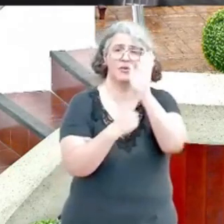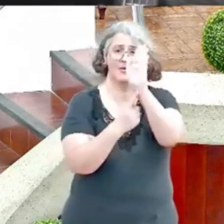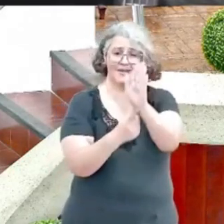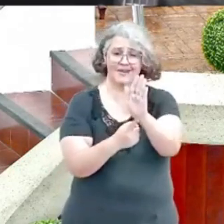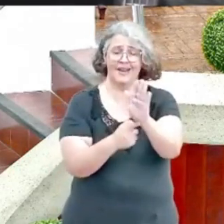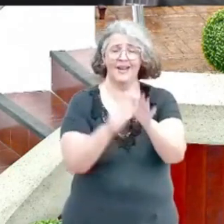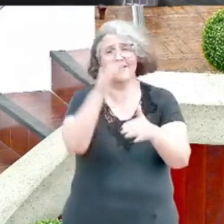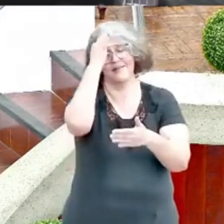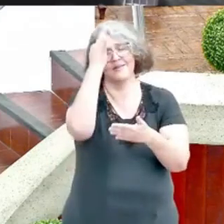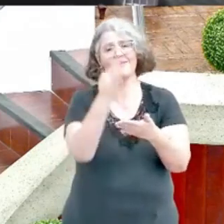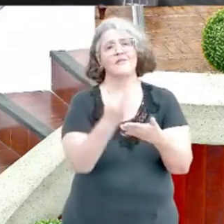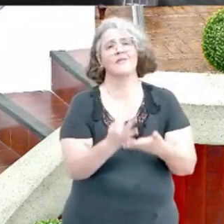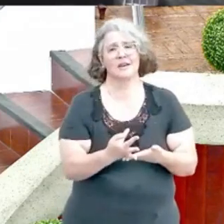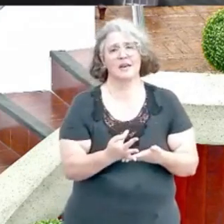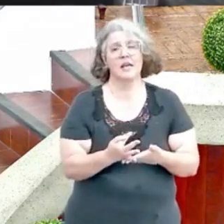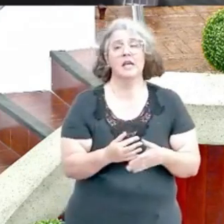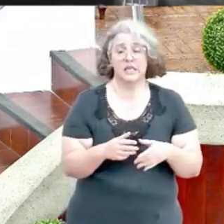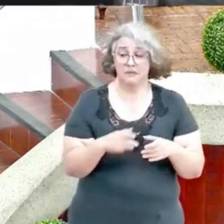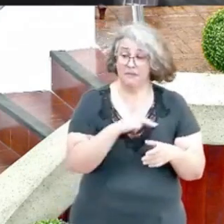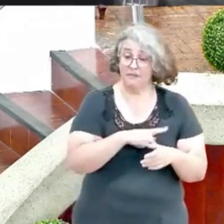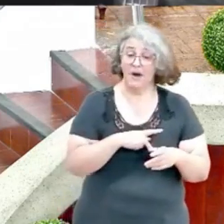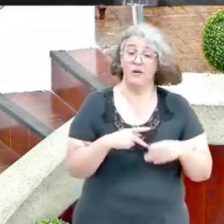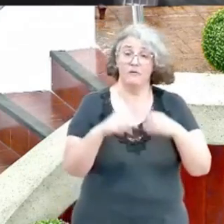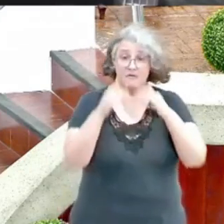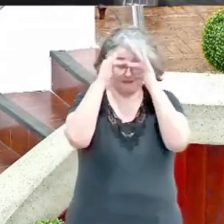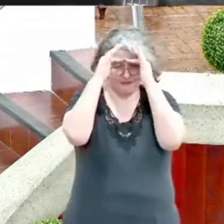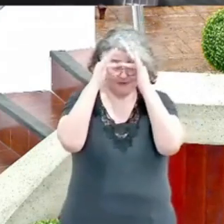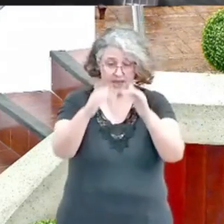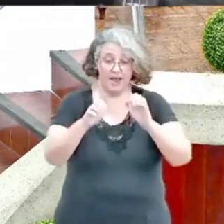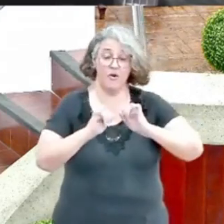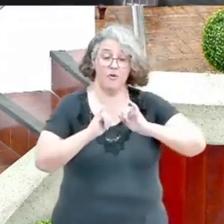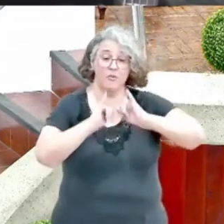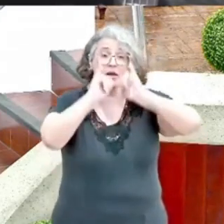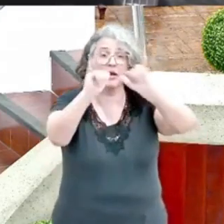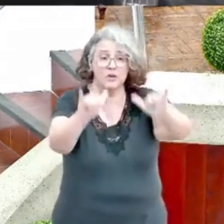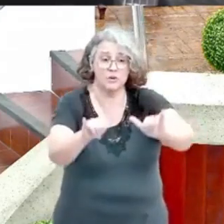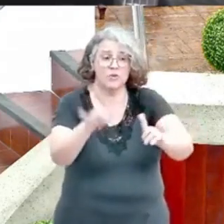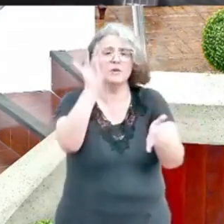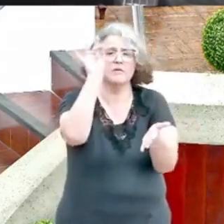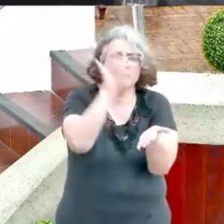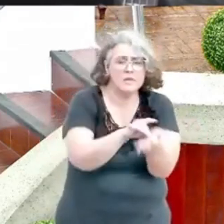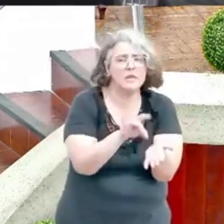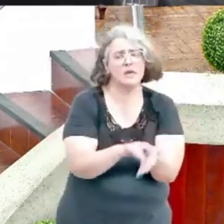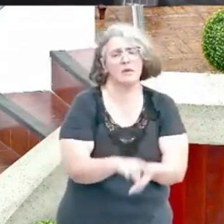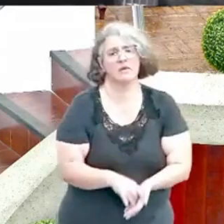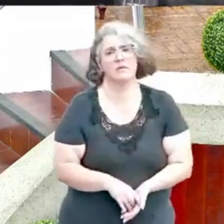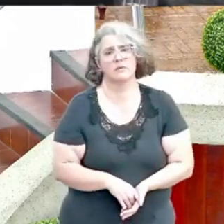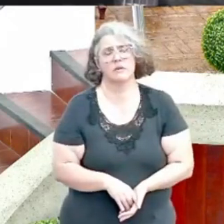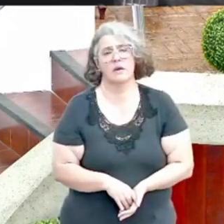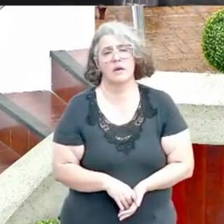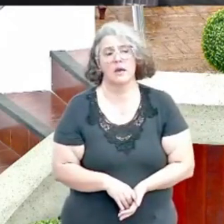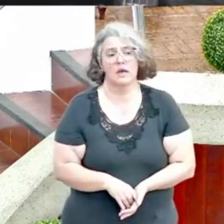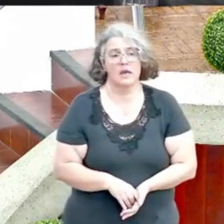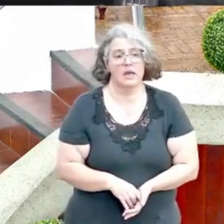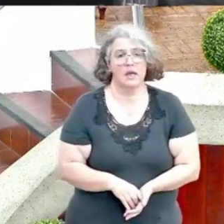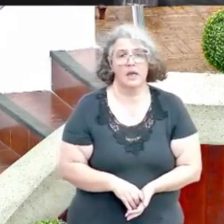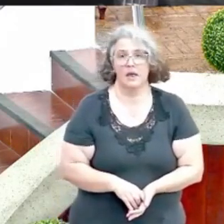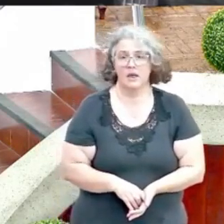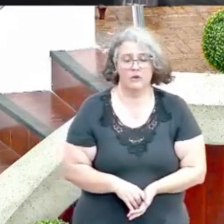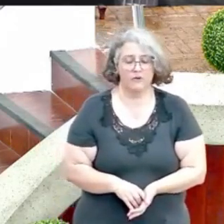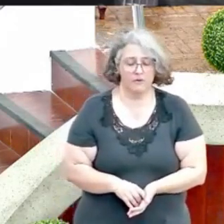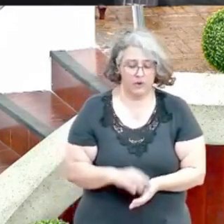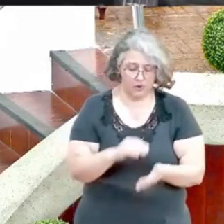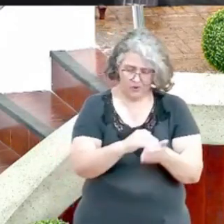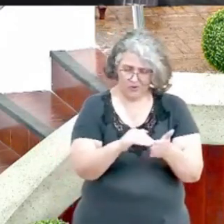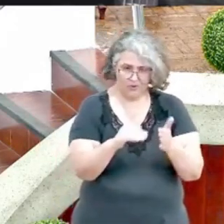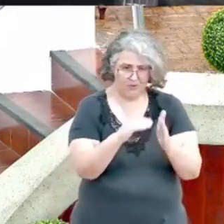um fiel pregador do evangelho de Deus, que é a verdade. No meio do capítulo, que foi a nossa última exposição,